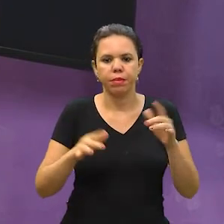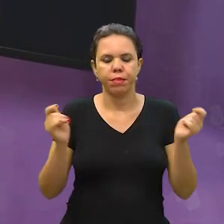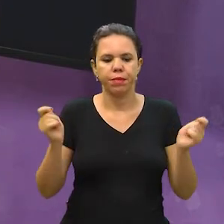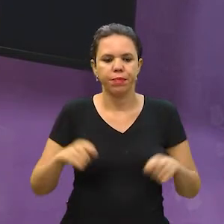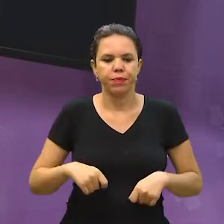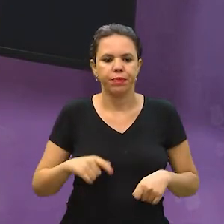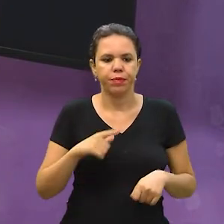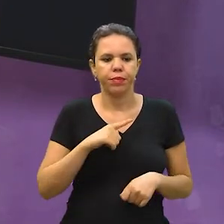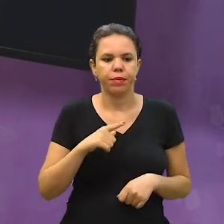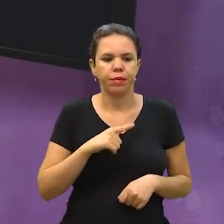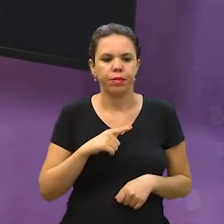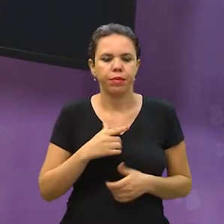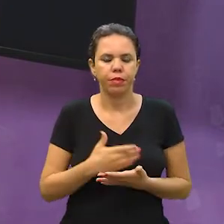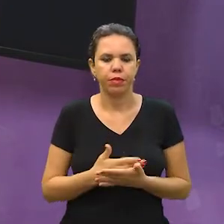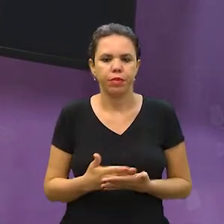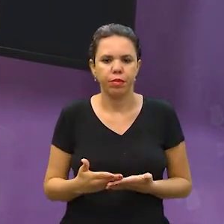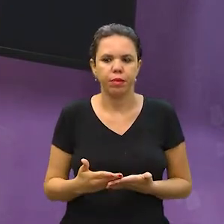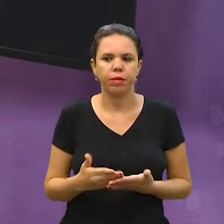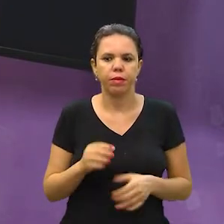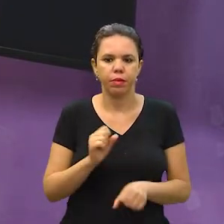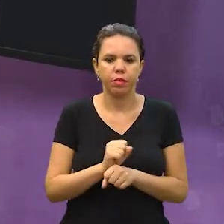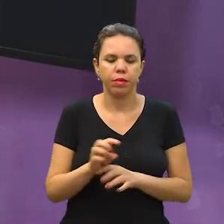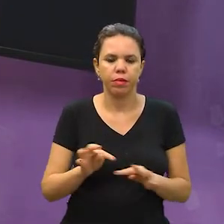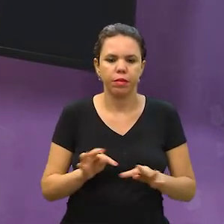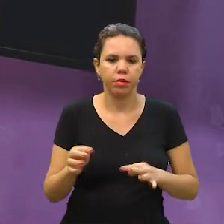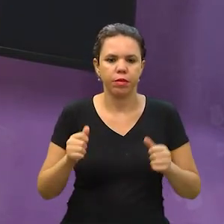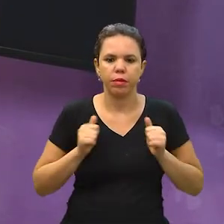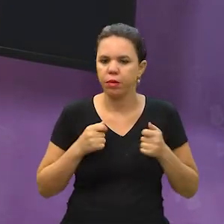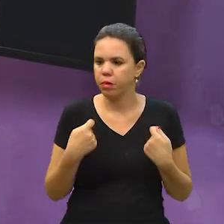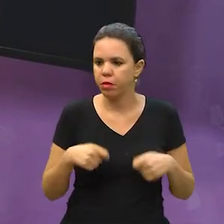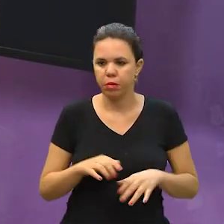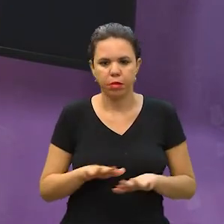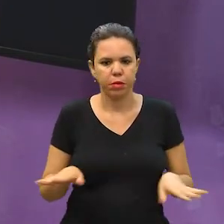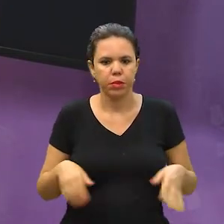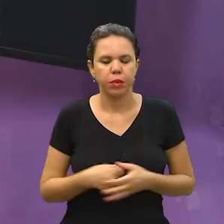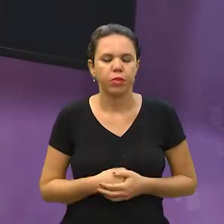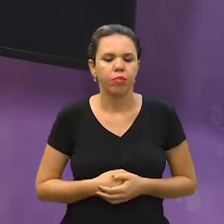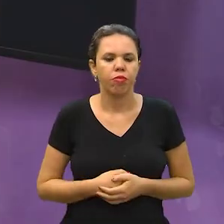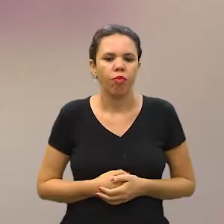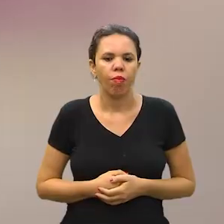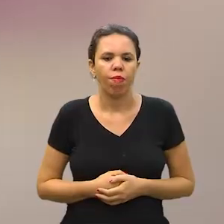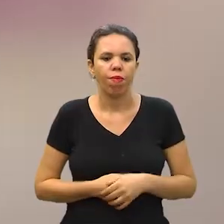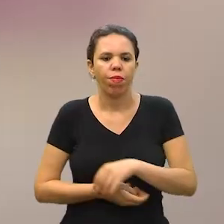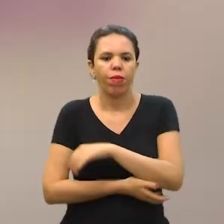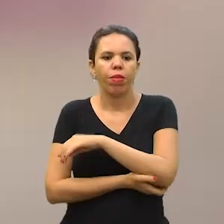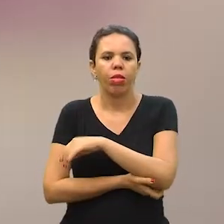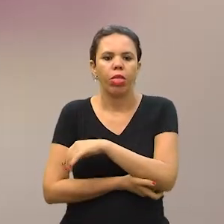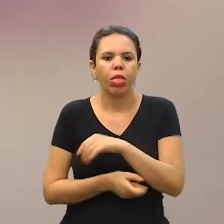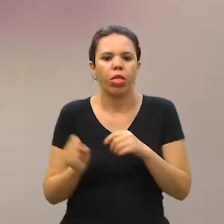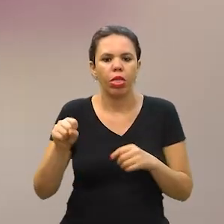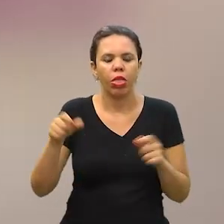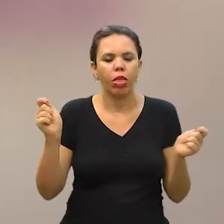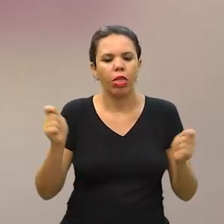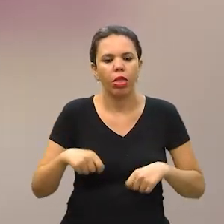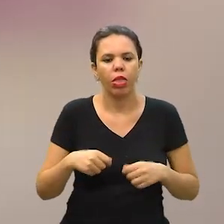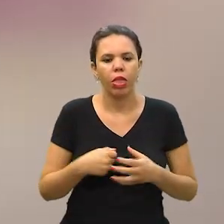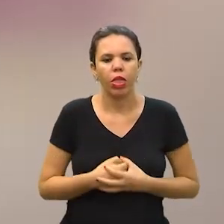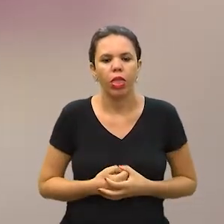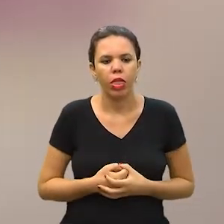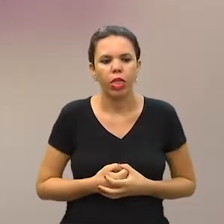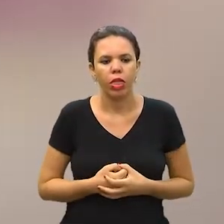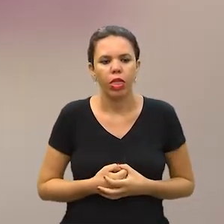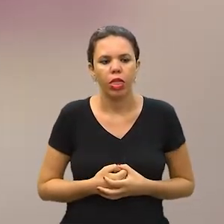é possível ter a remissão, ele parar o tratamento, não precisar mais? Sim,